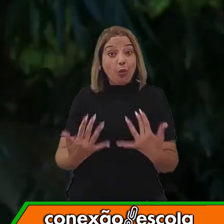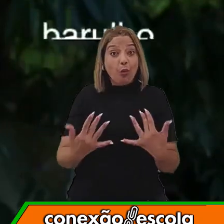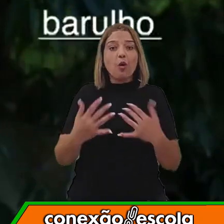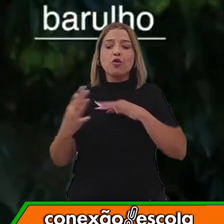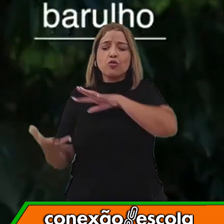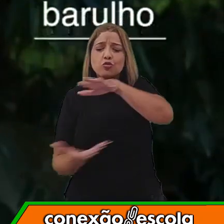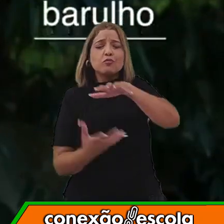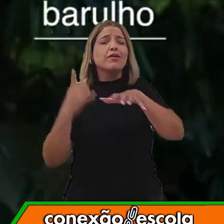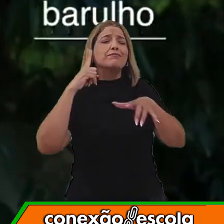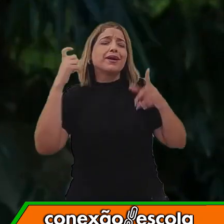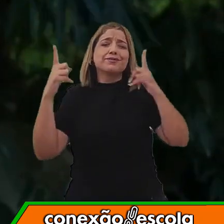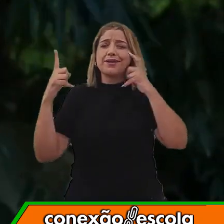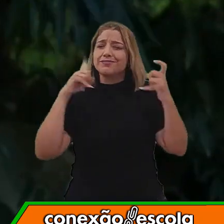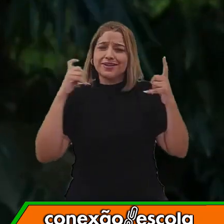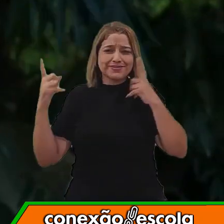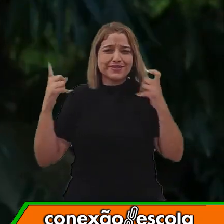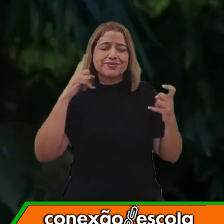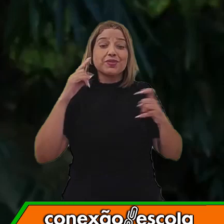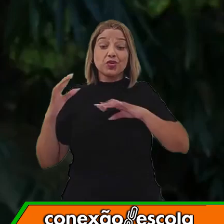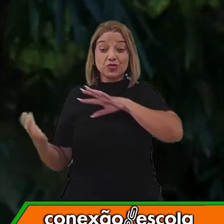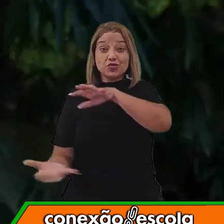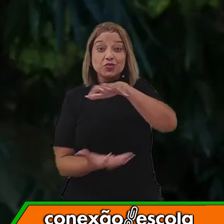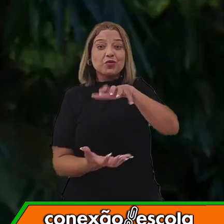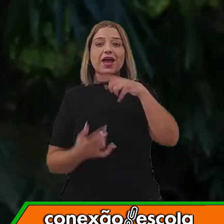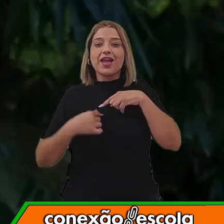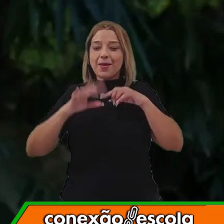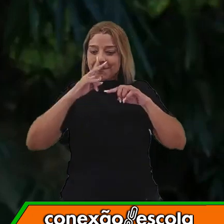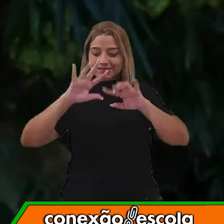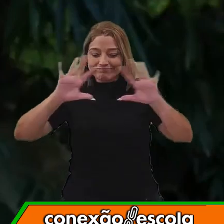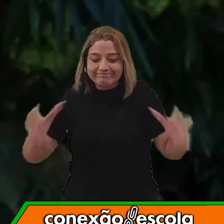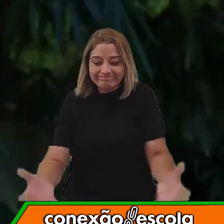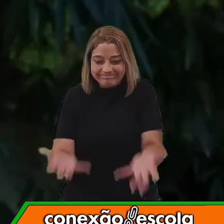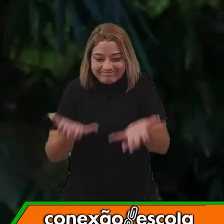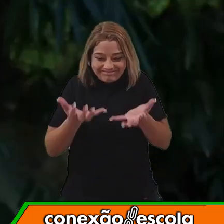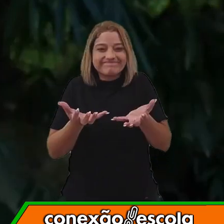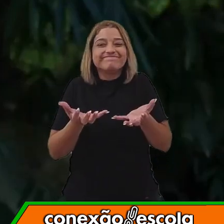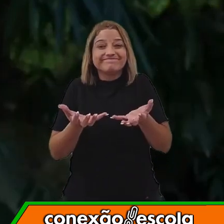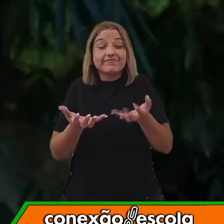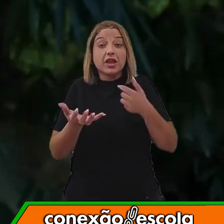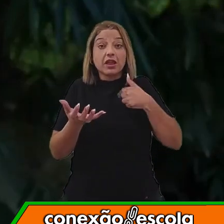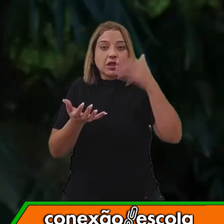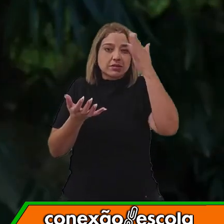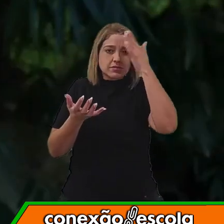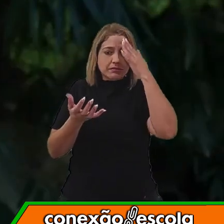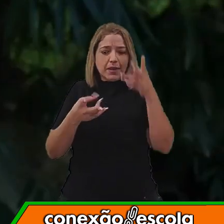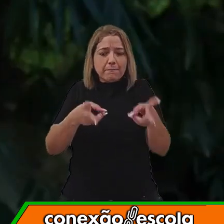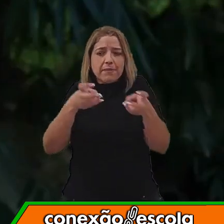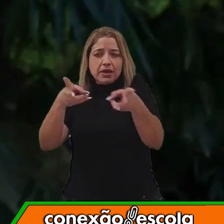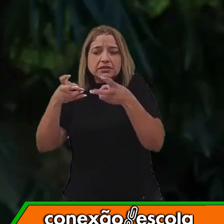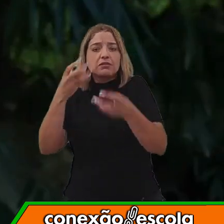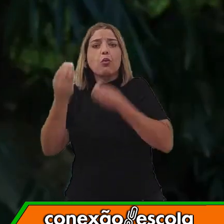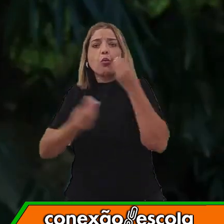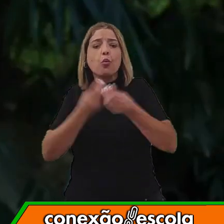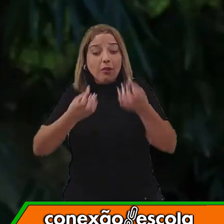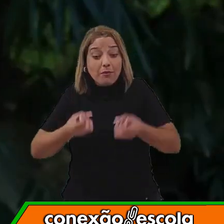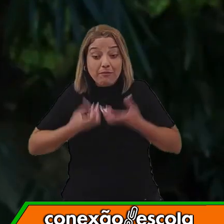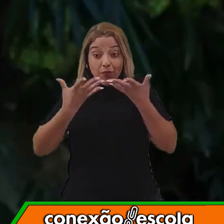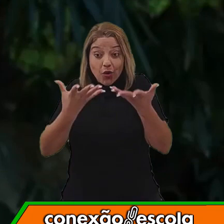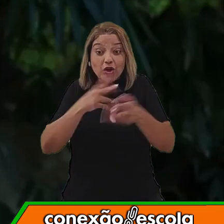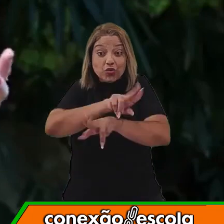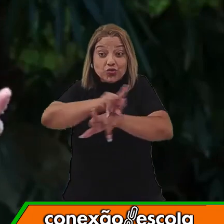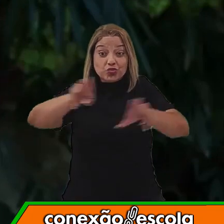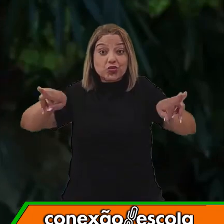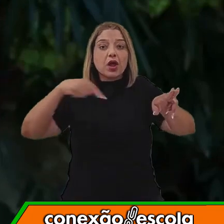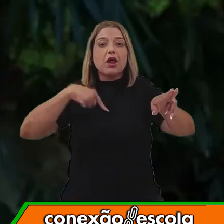faz um monte de barulho. O mundo é de pegar com a mão. E para perceber a poesia das coisas, é preciso usar todos